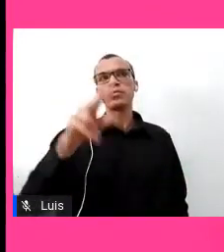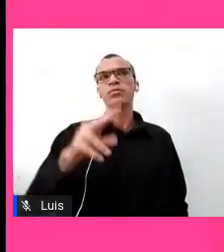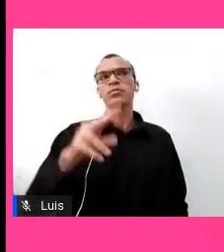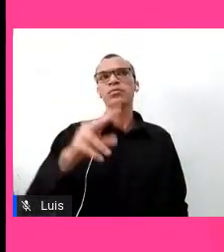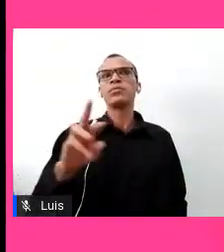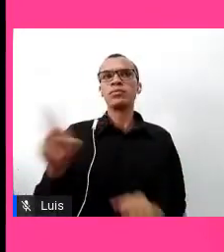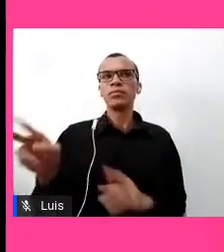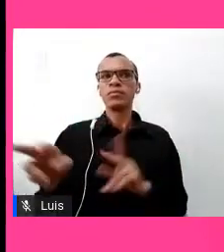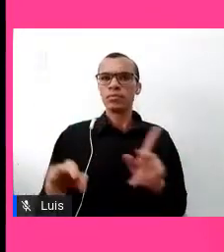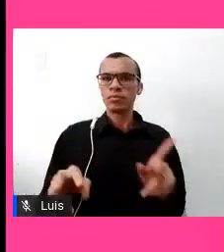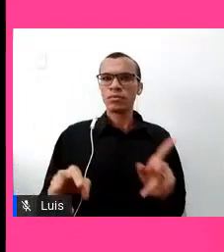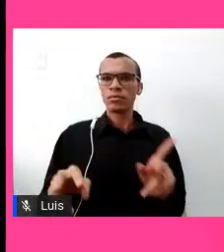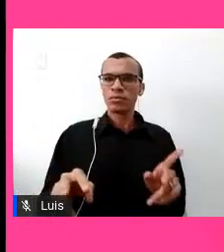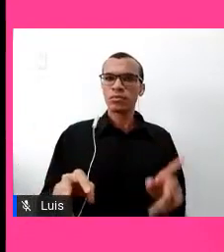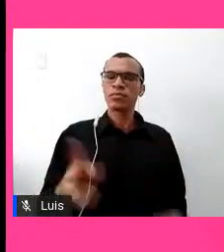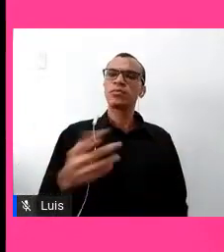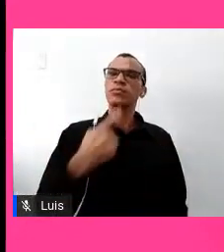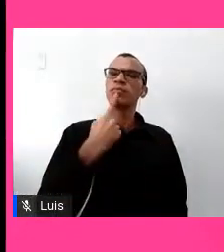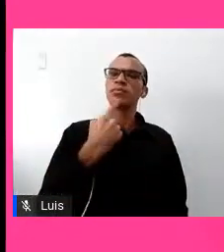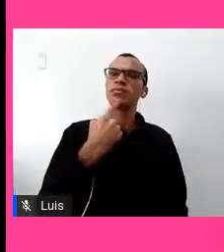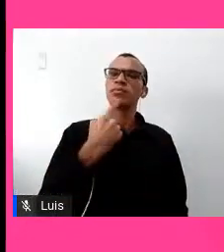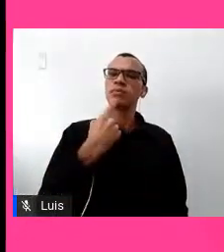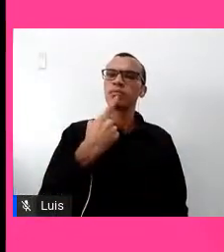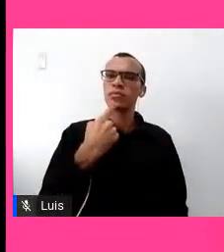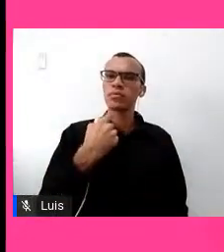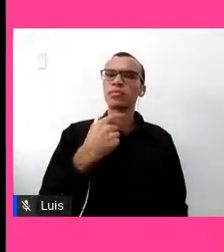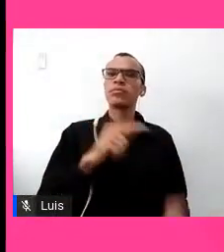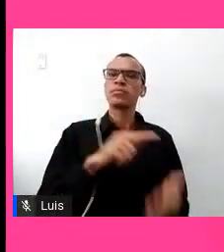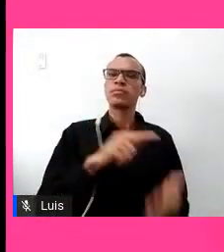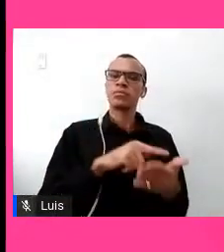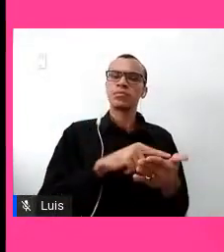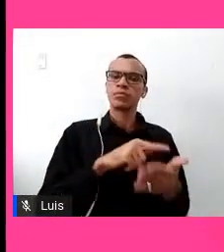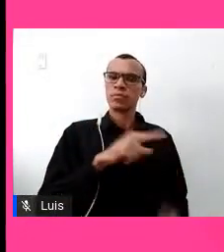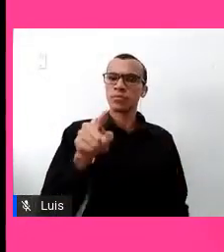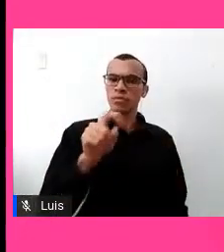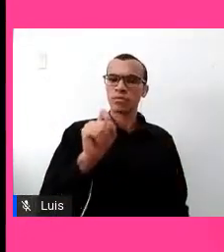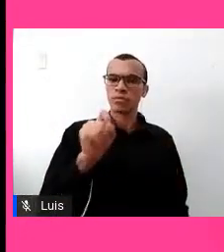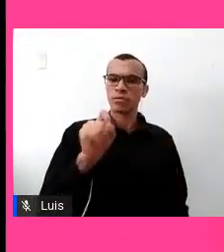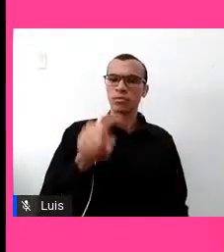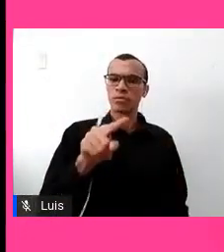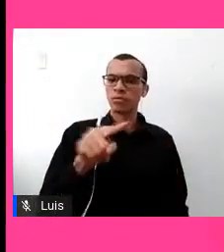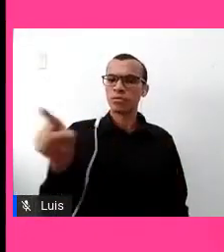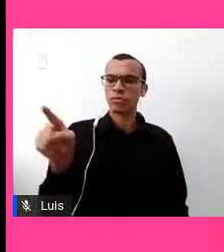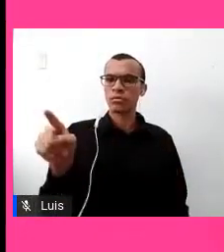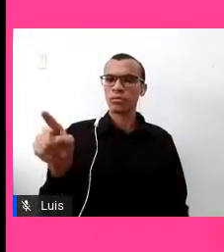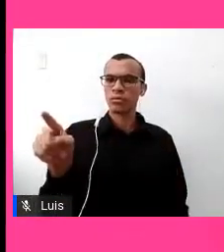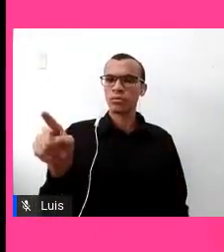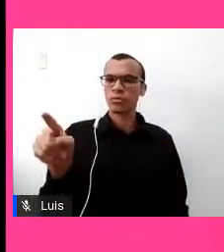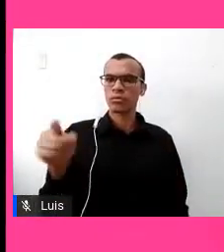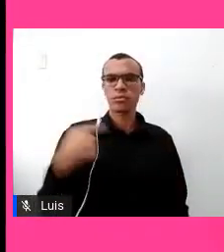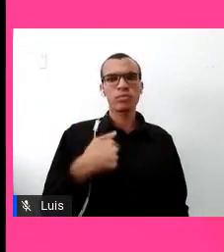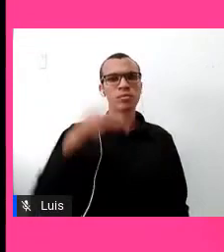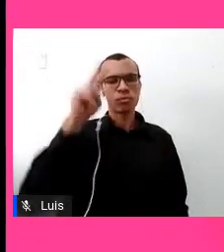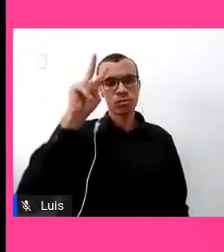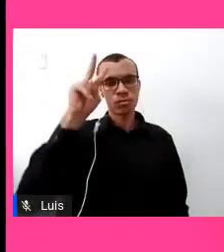Vermelho, então, ó, vai ser risco, ponto, risco. Só para que eu me lembre. E o azul vai ser